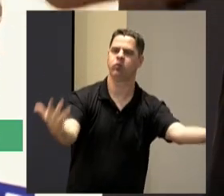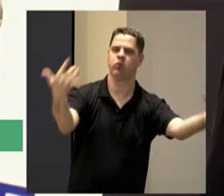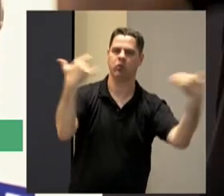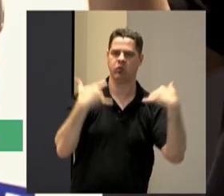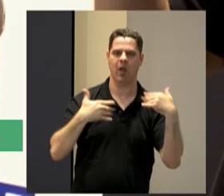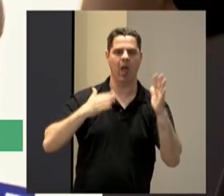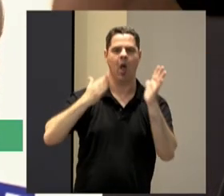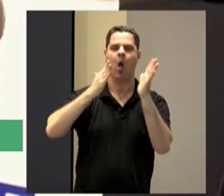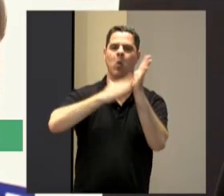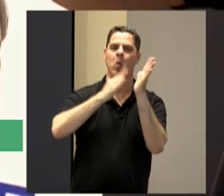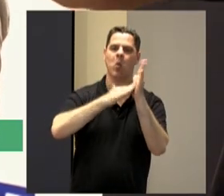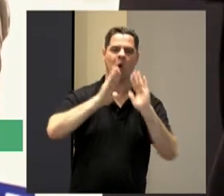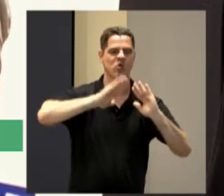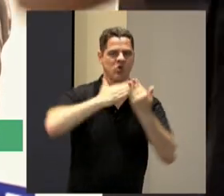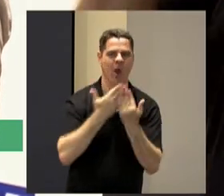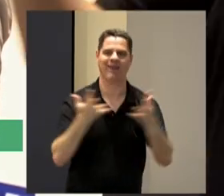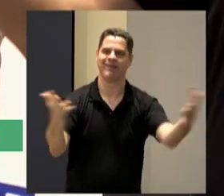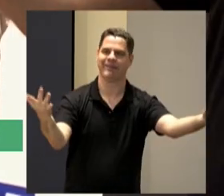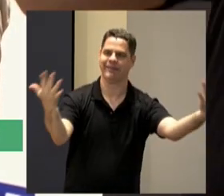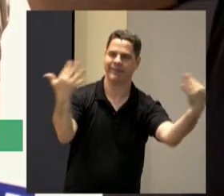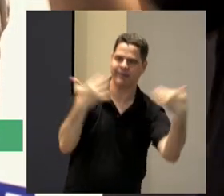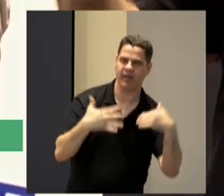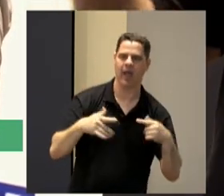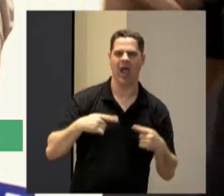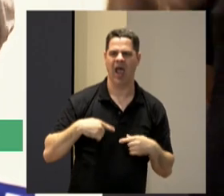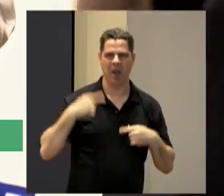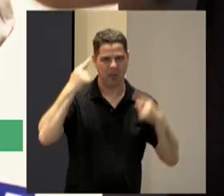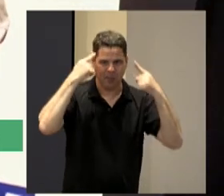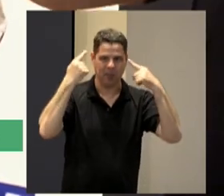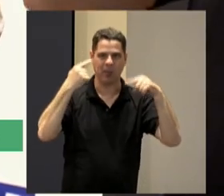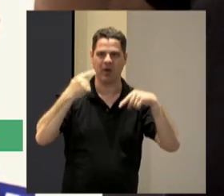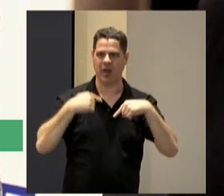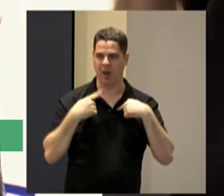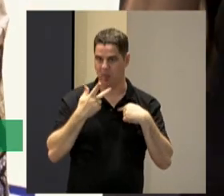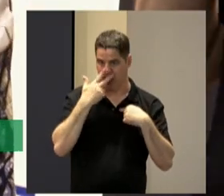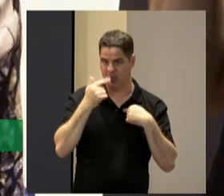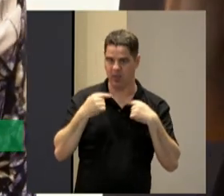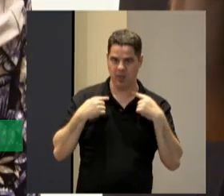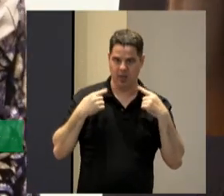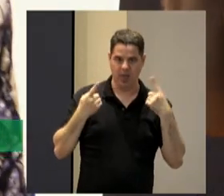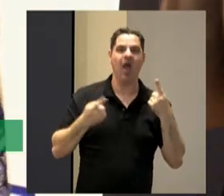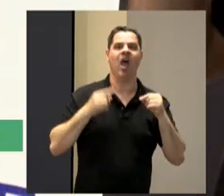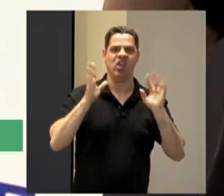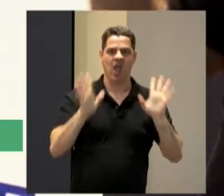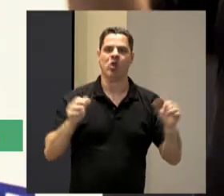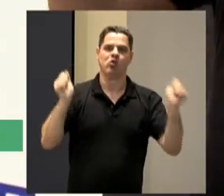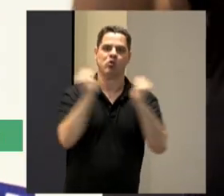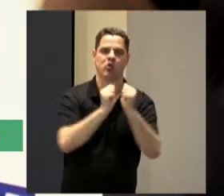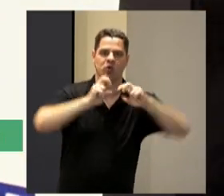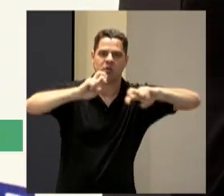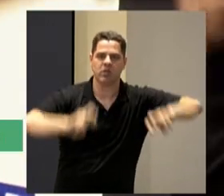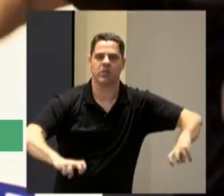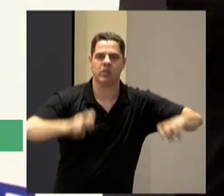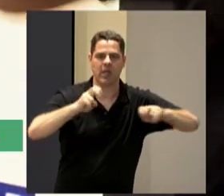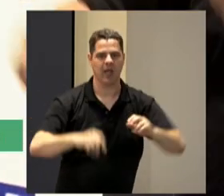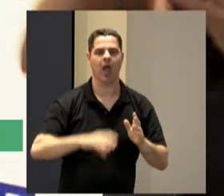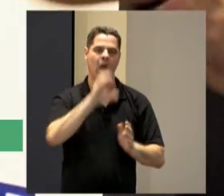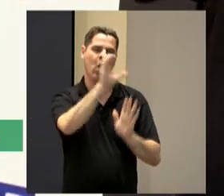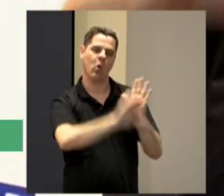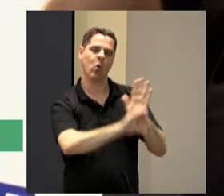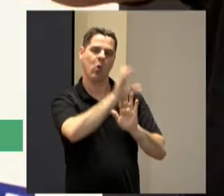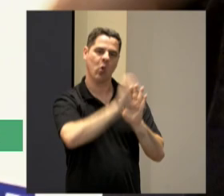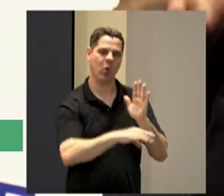a proposta, eu e a Sônia, nós se olhamos e pensamos, que loucura que a gente acabou de fazer. E fizemos. A matriz, ela